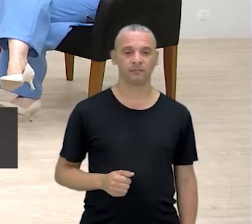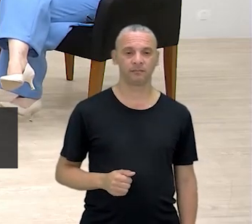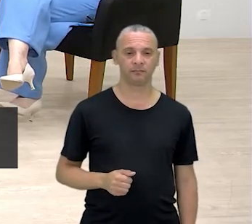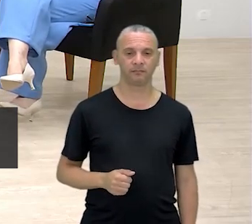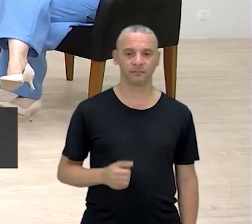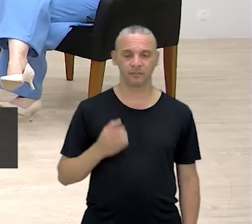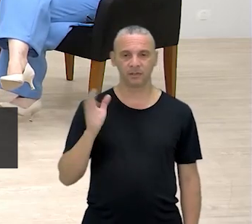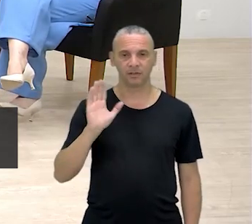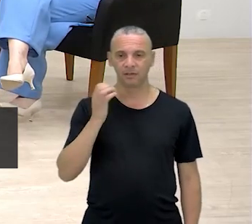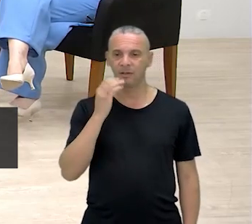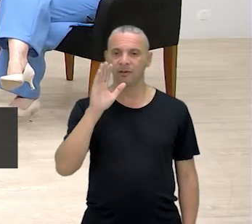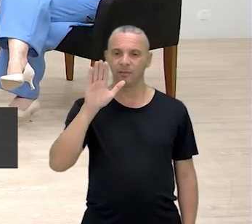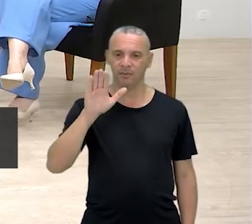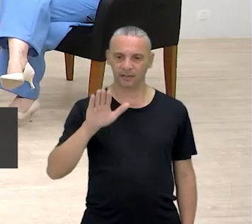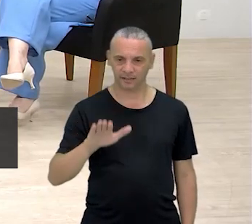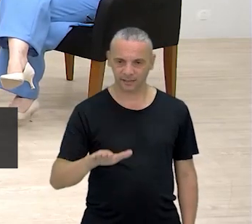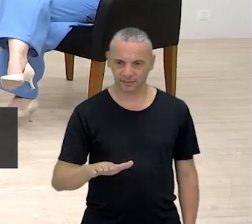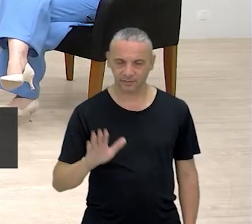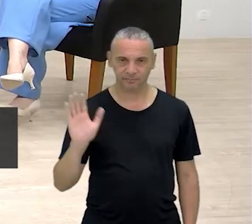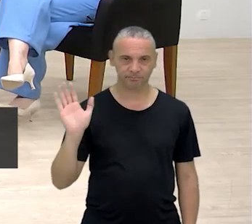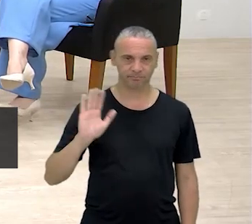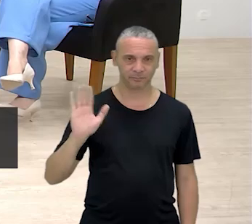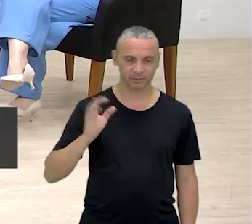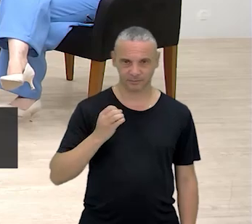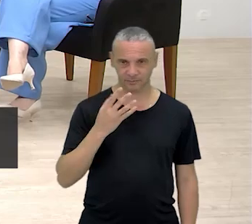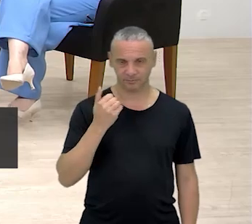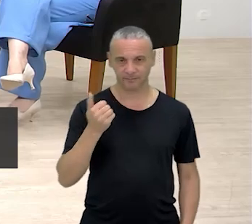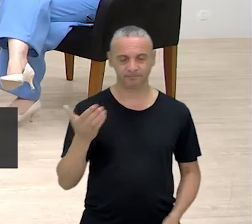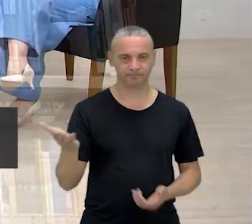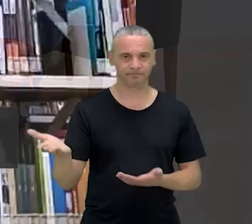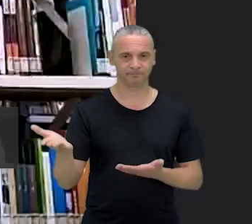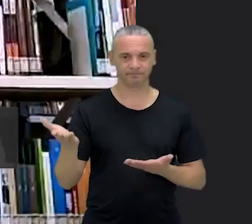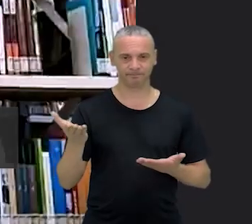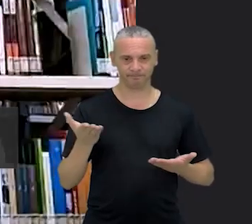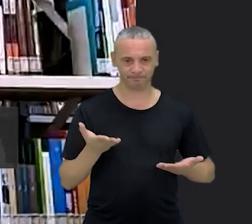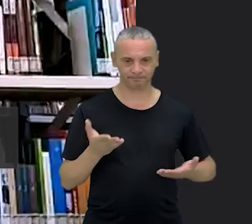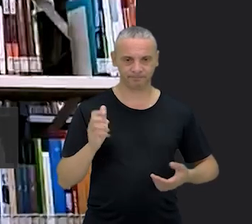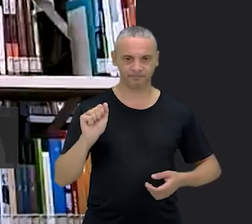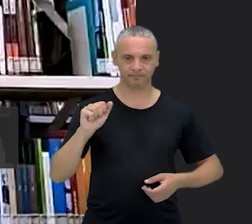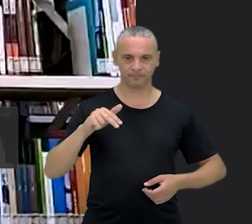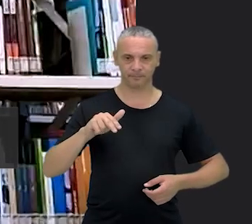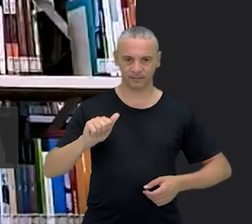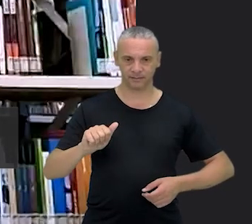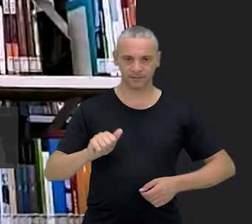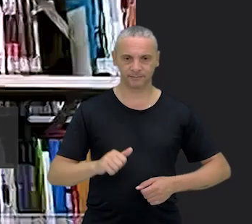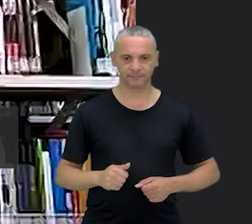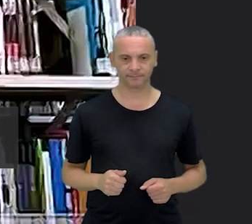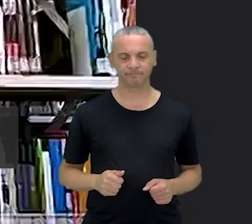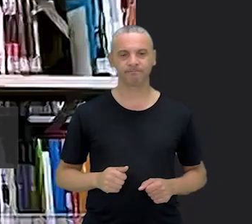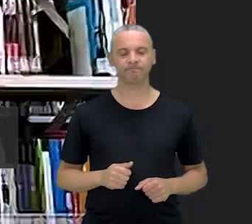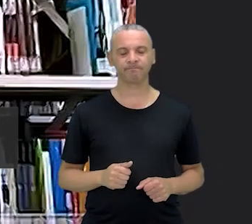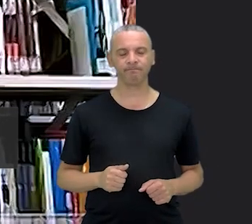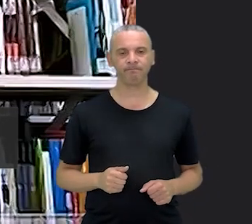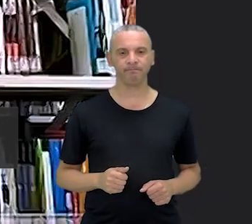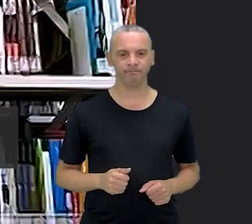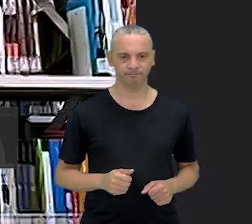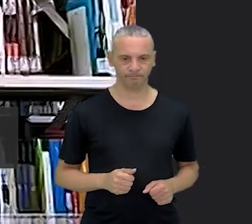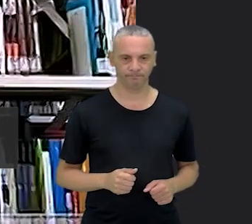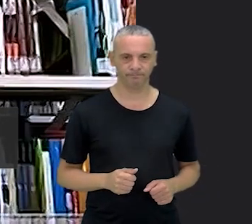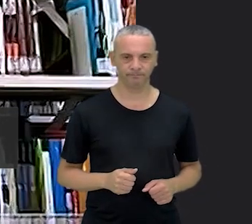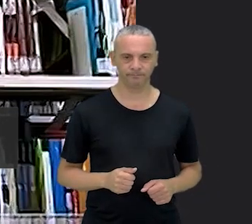Olá, boa tarde. Oi, tudo bem, Ana Cristina? Bem-vinda. Bem-vinda, Ana. Prazer em vê-la.